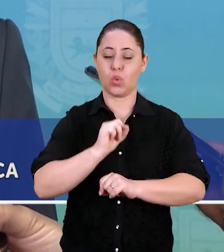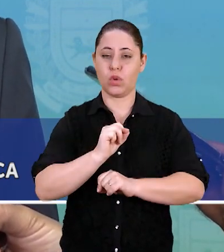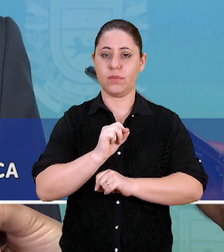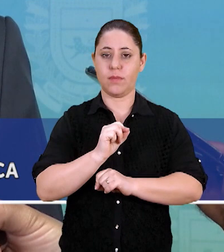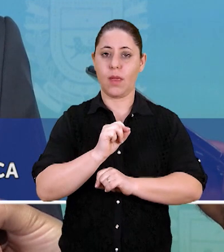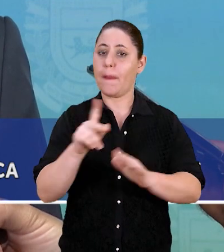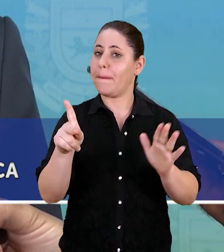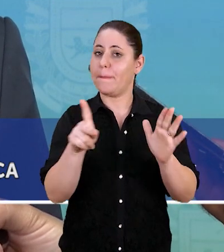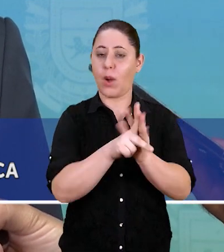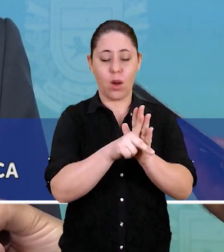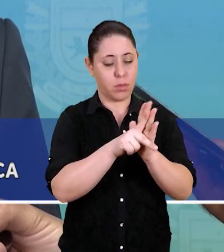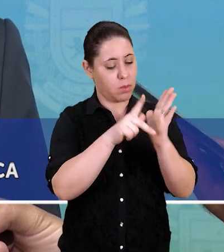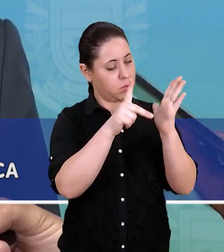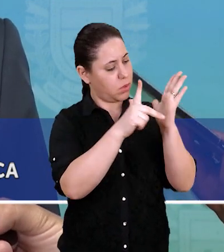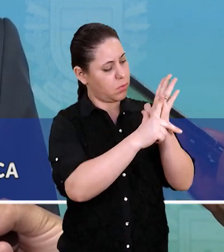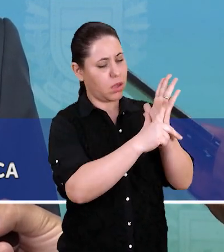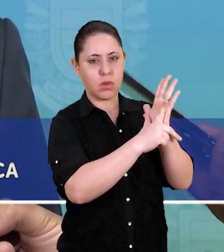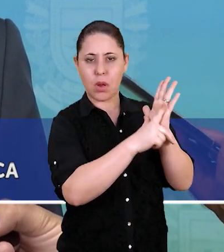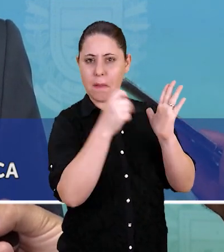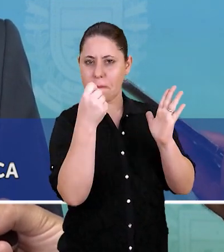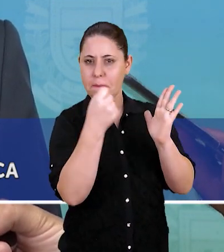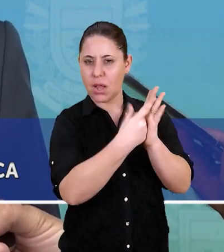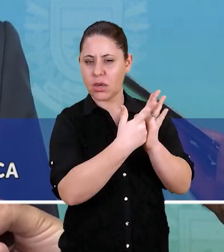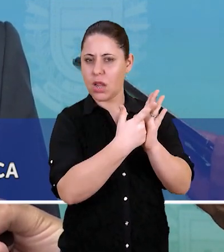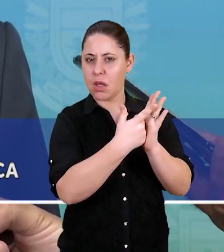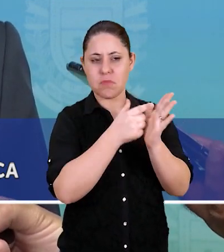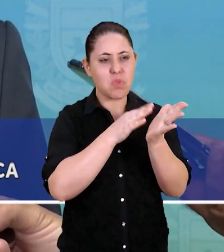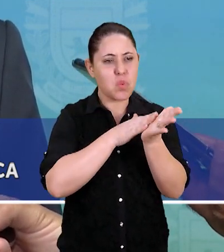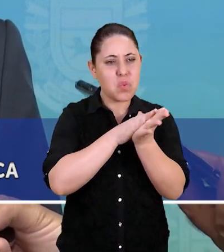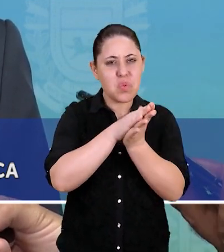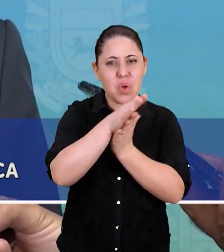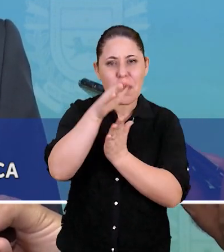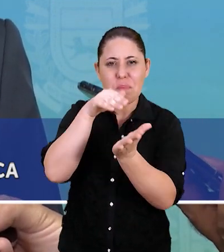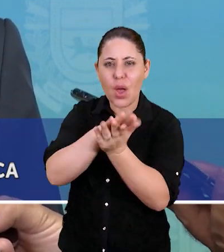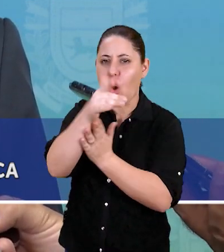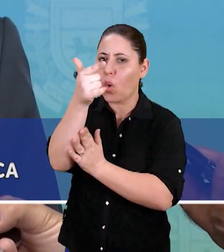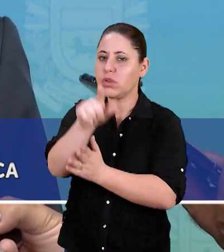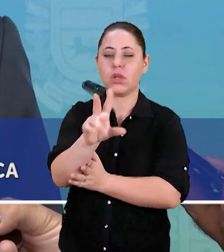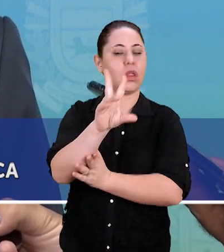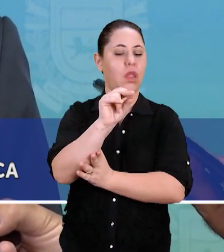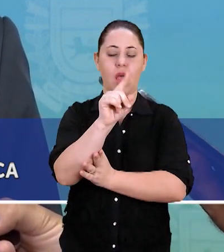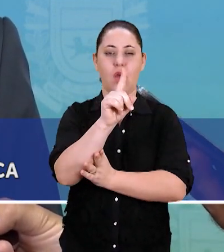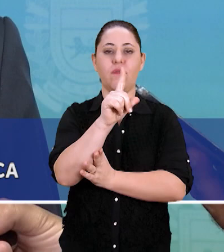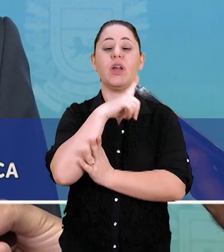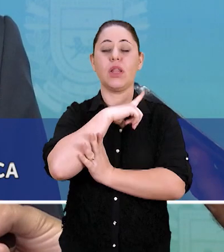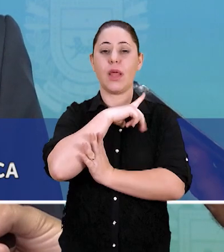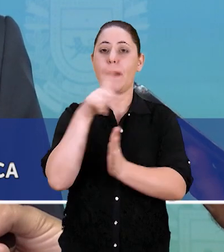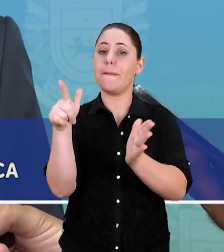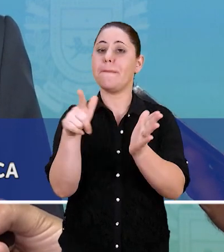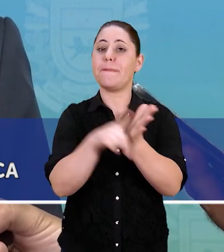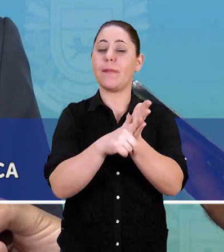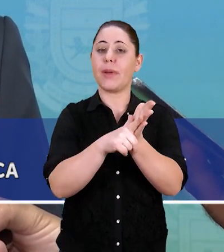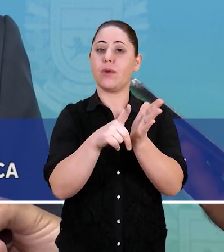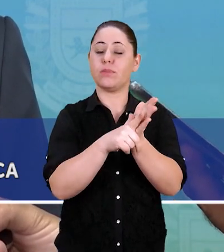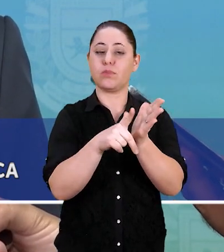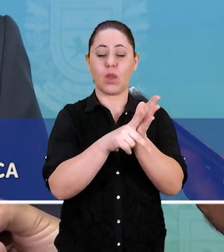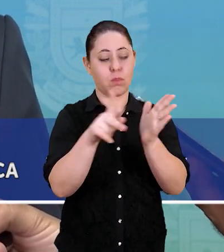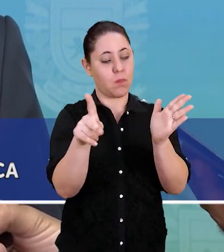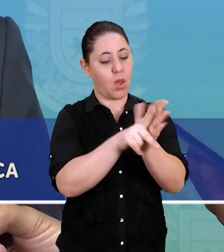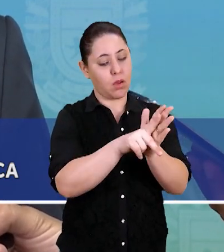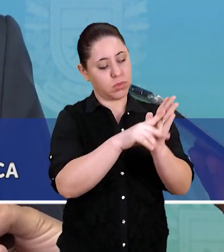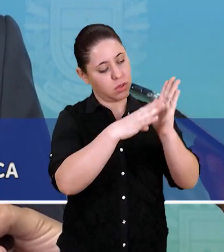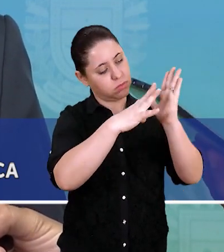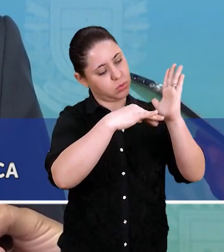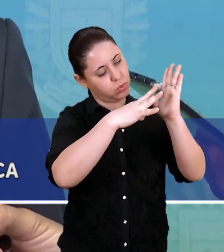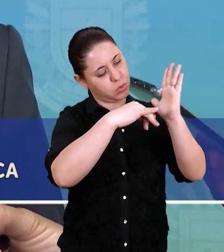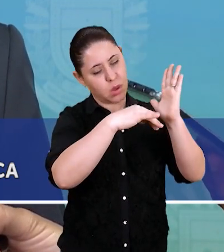opção. Ela vai ter na própria conta, para não gerar custos, não é necessário imprimir uma outra fatura, na própria